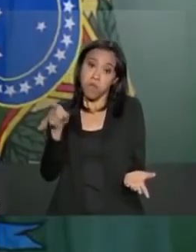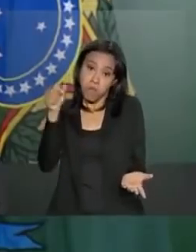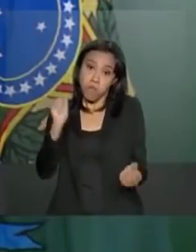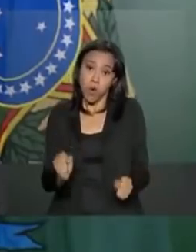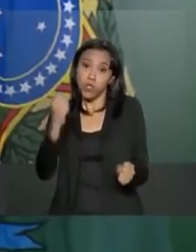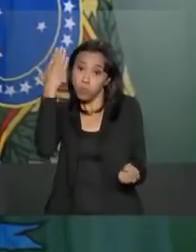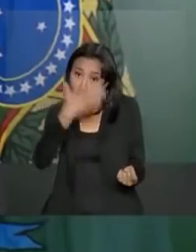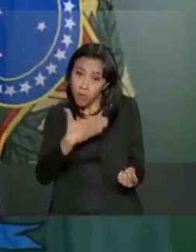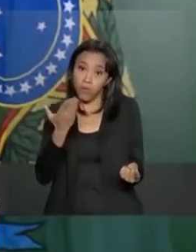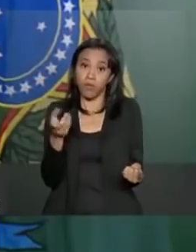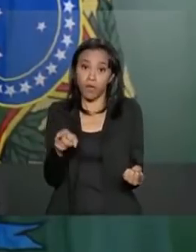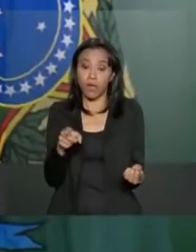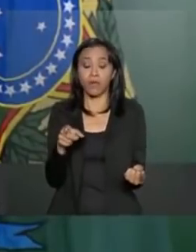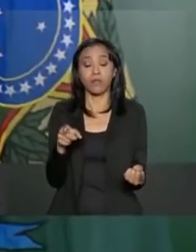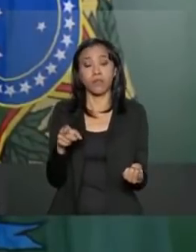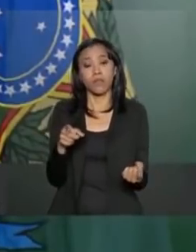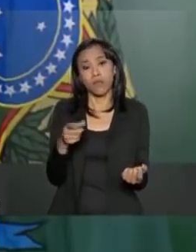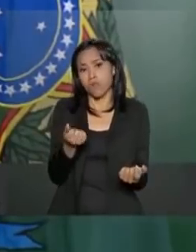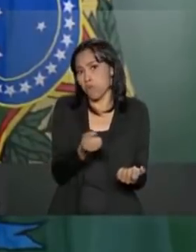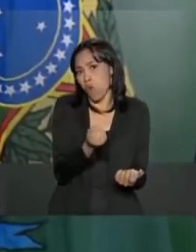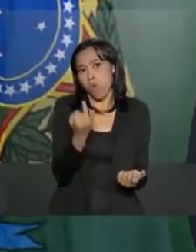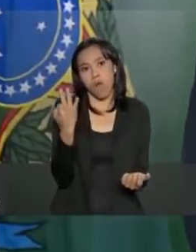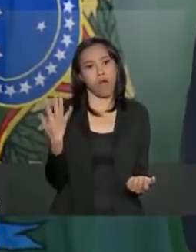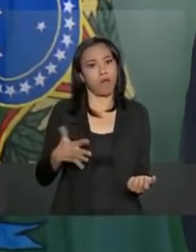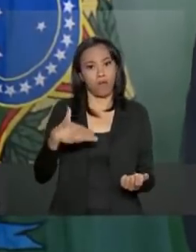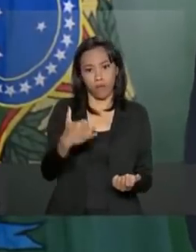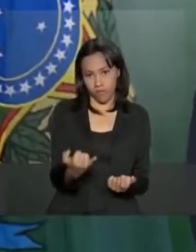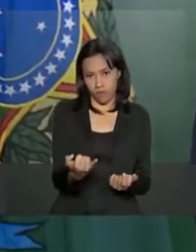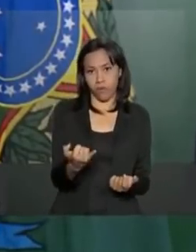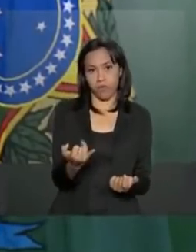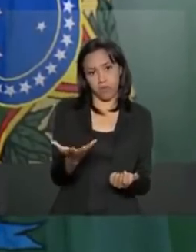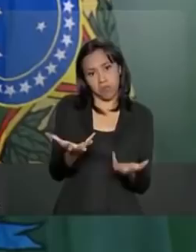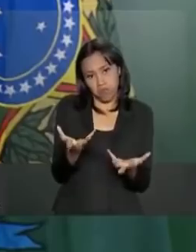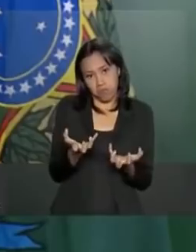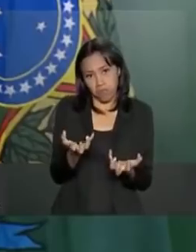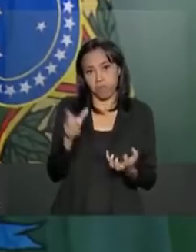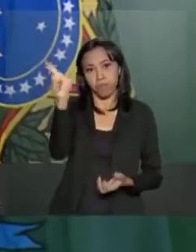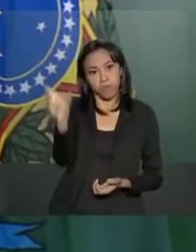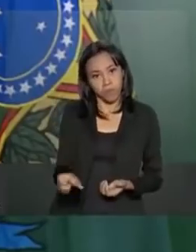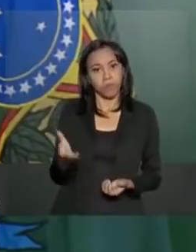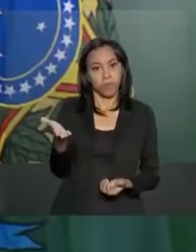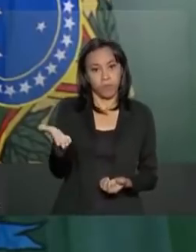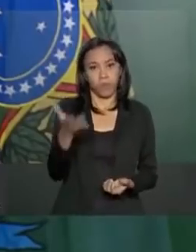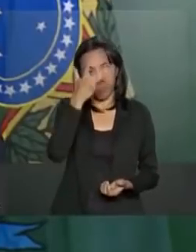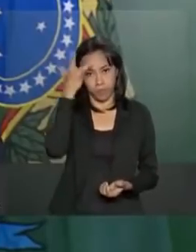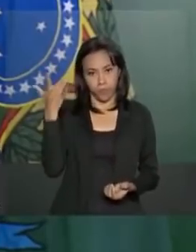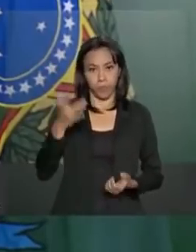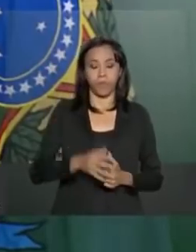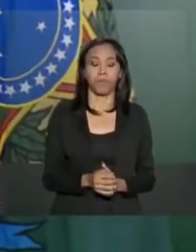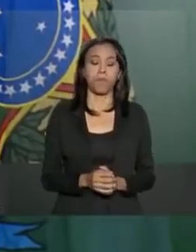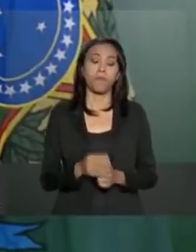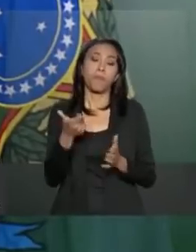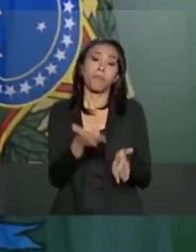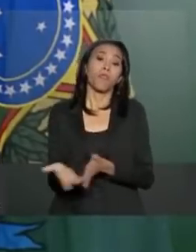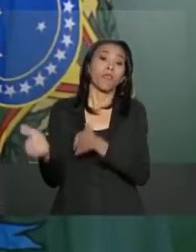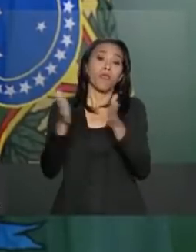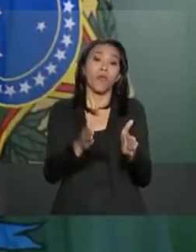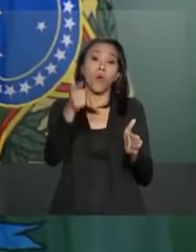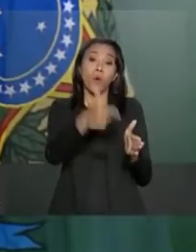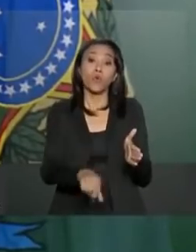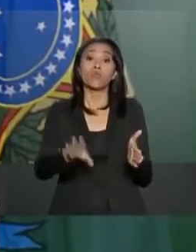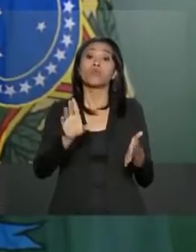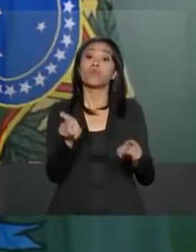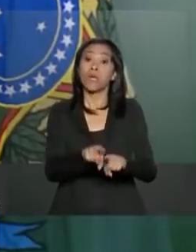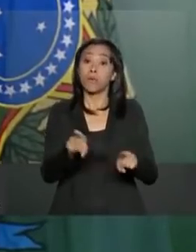então obter uma maior quantidade de armas e a questão do recadastramento que